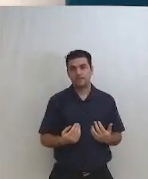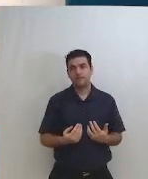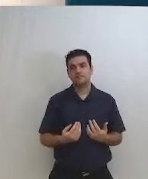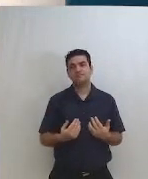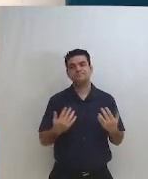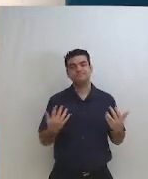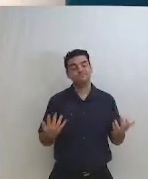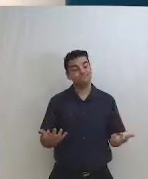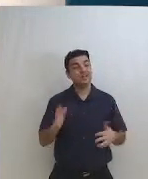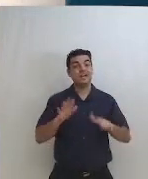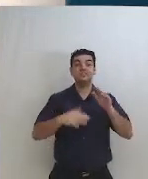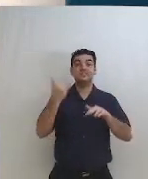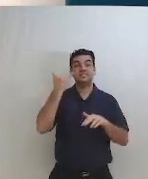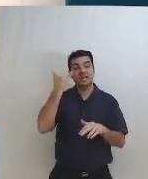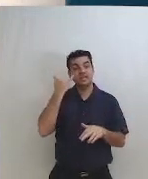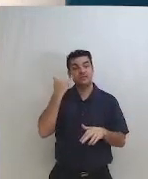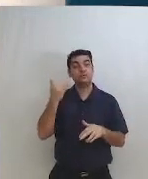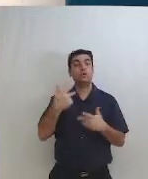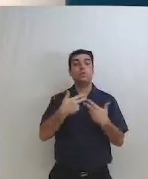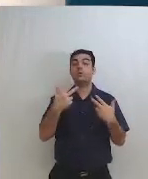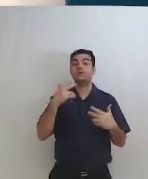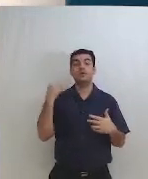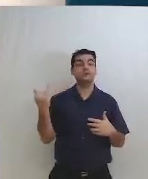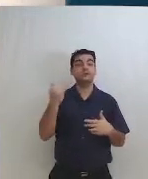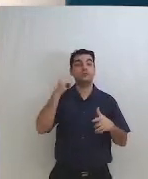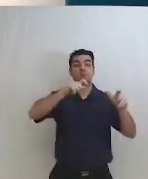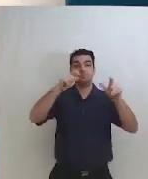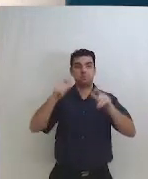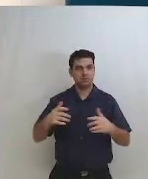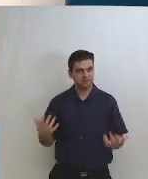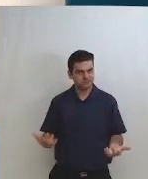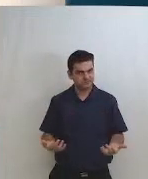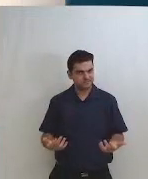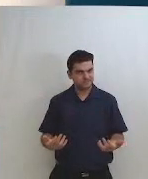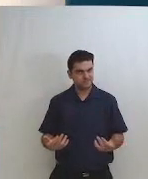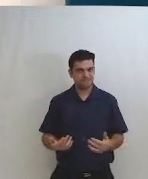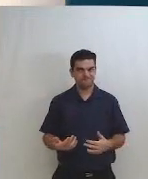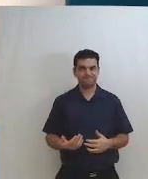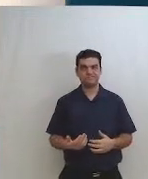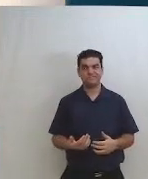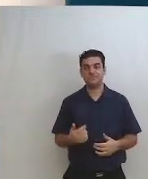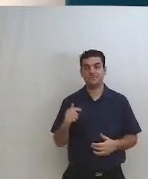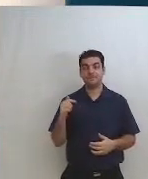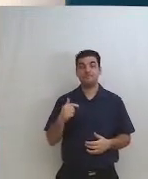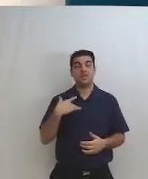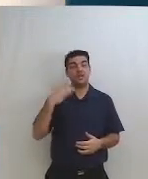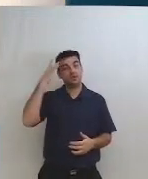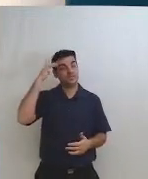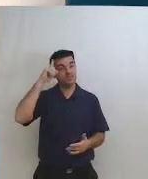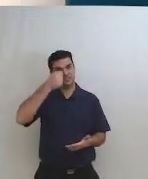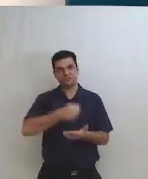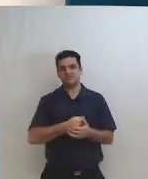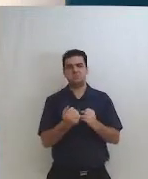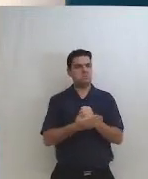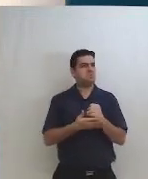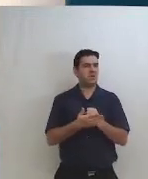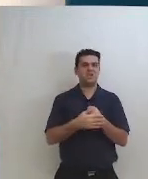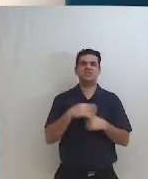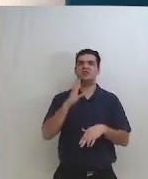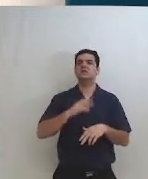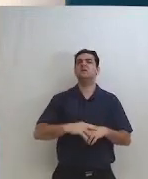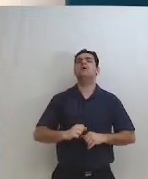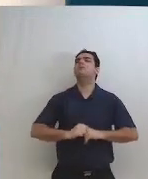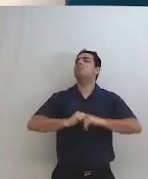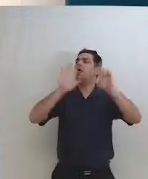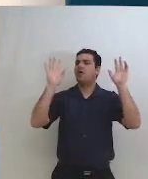requisitando dados impertinentes no primeiro momento. Aqui, parece-me que a decisão foi genérica, determinando uma verdadeira devassa nas